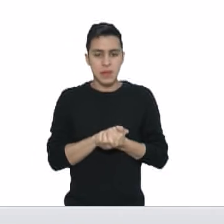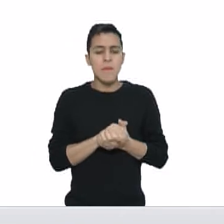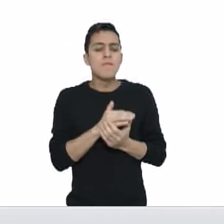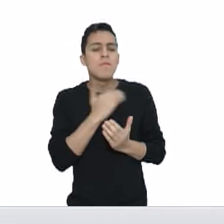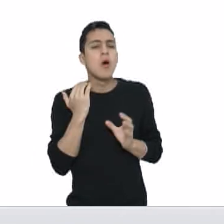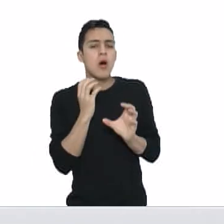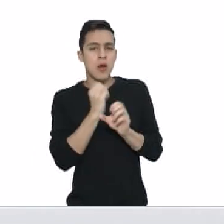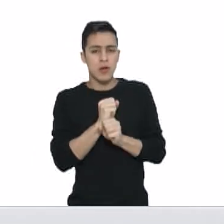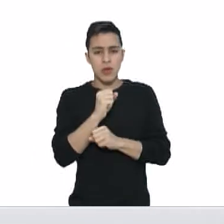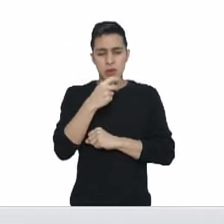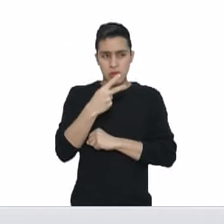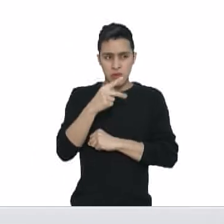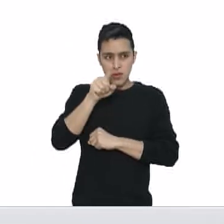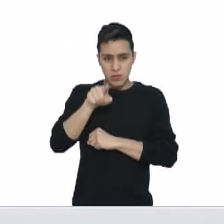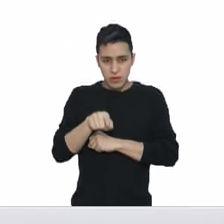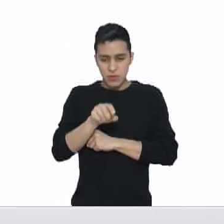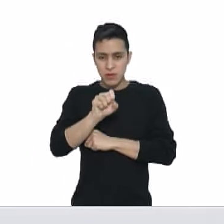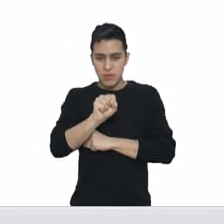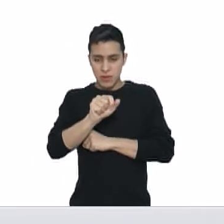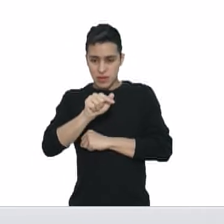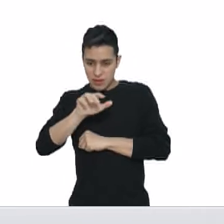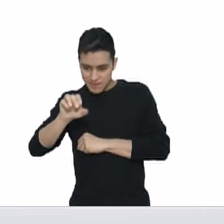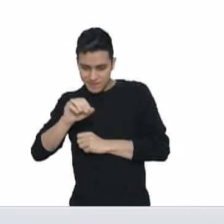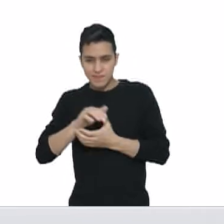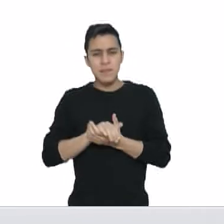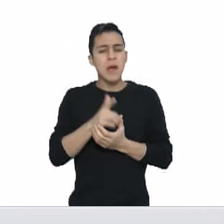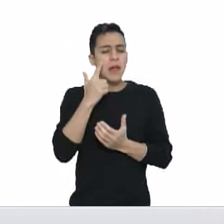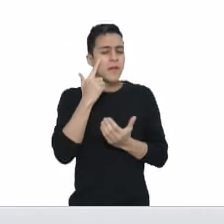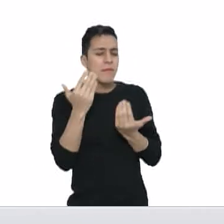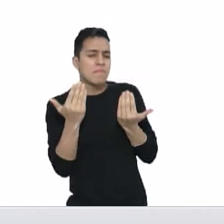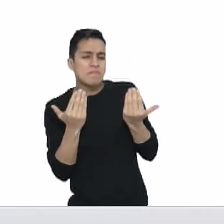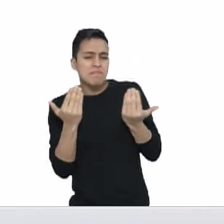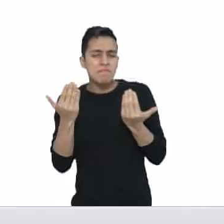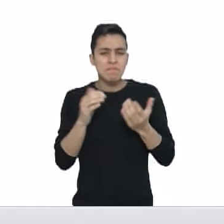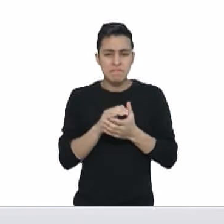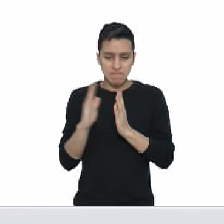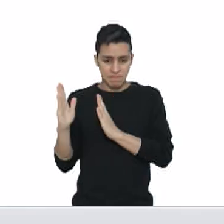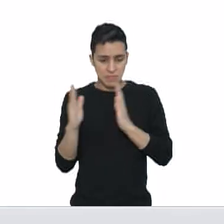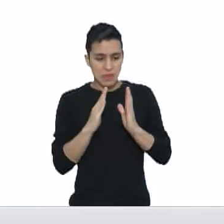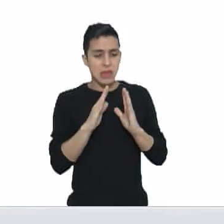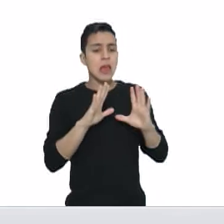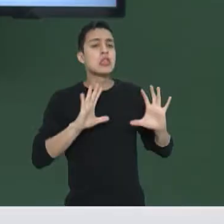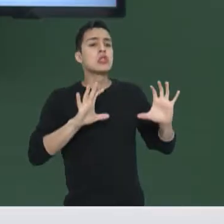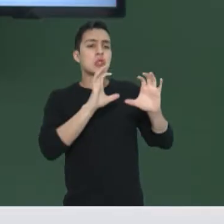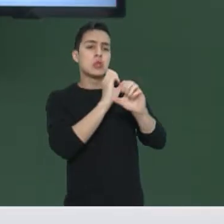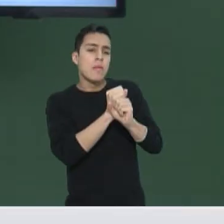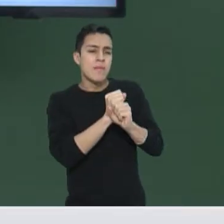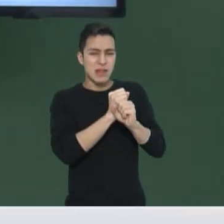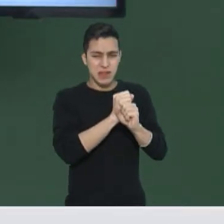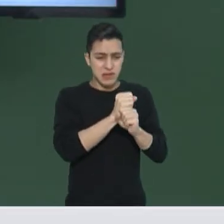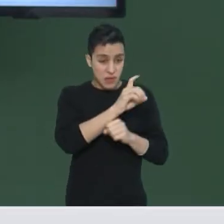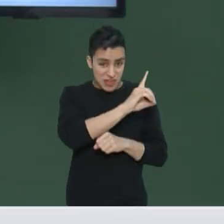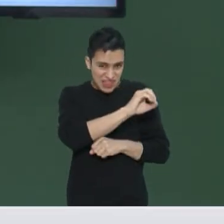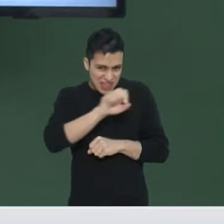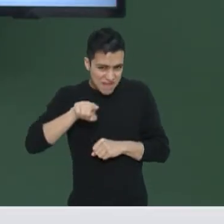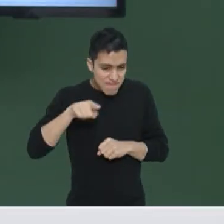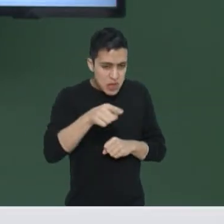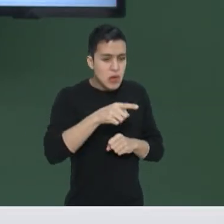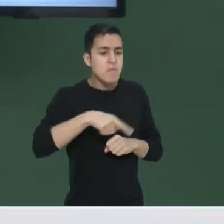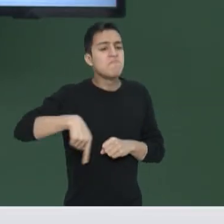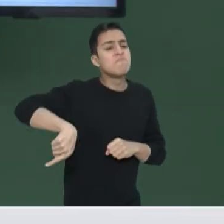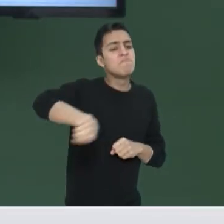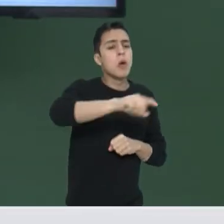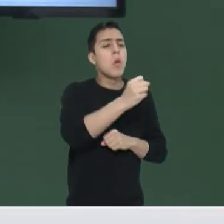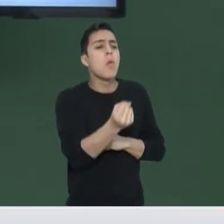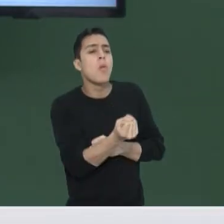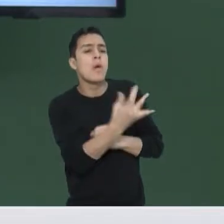tivemos 2.870. E agora vamos ver essas duas taxas. A incidência significa que a cada 100 mil habitantes aqui